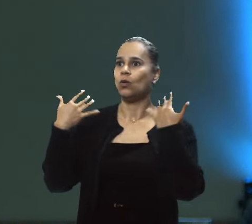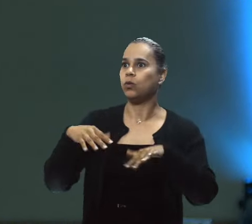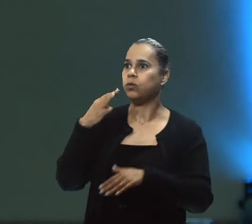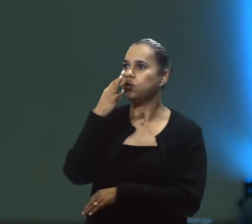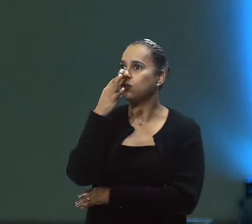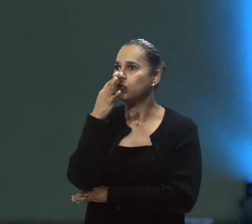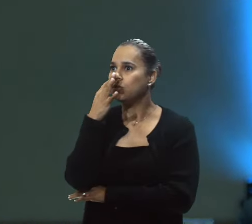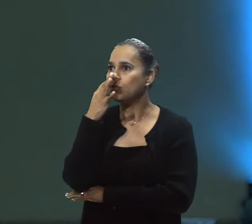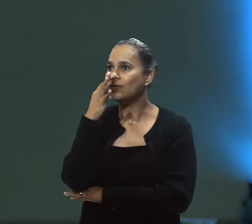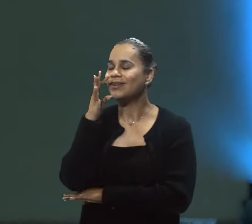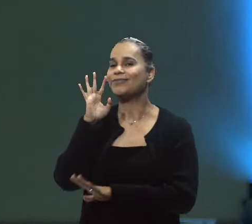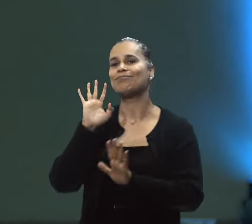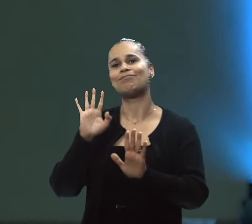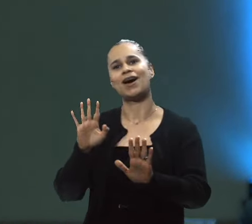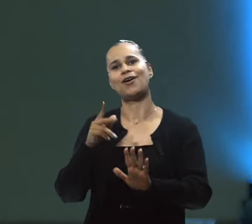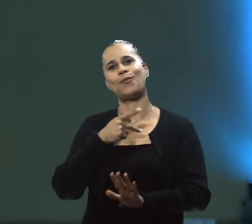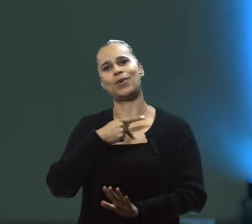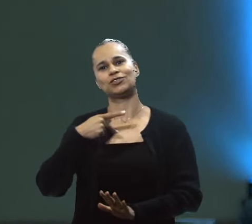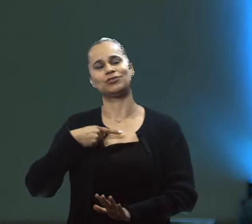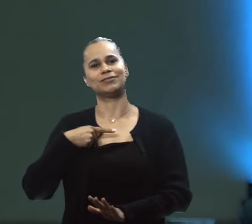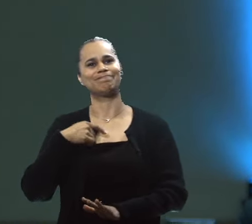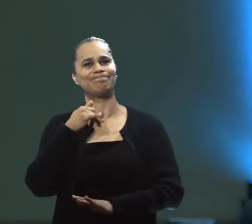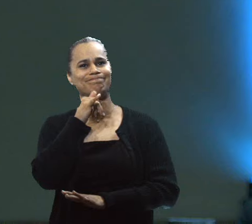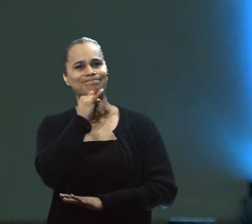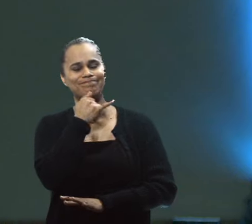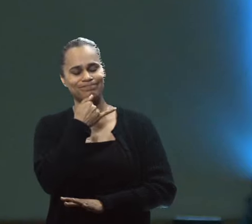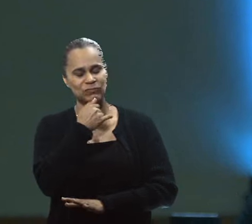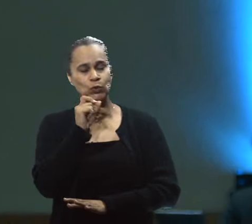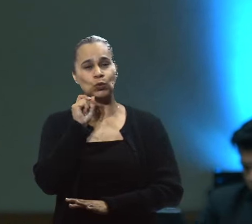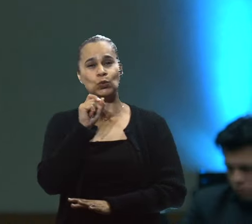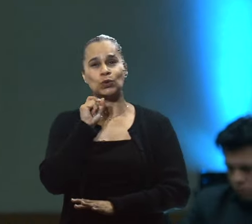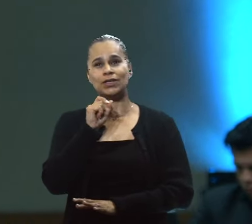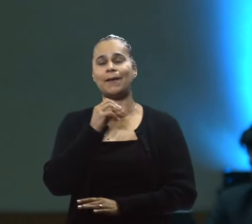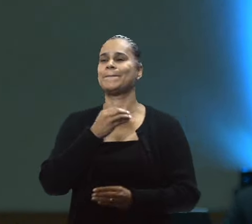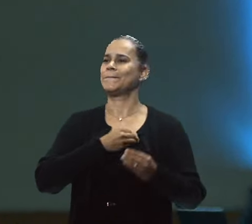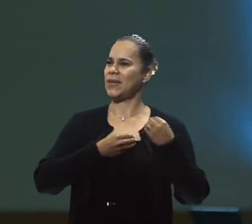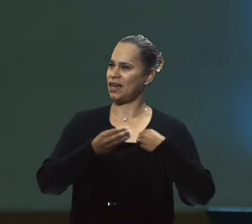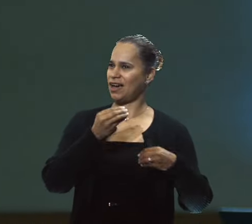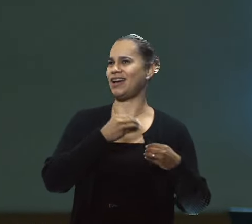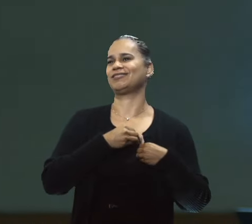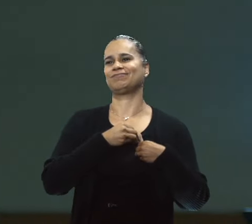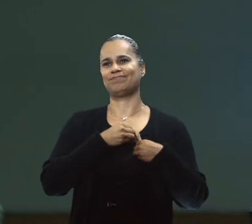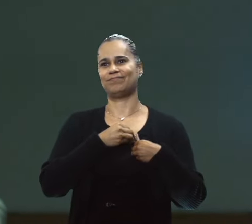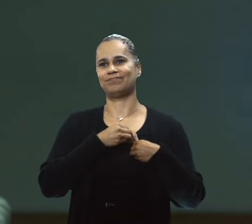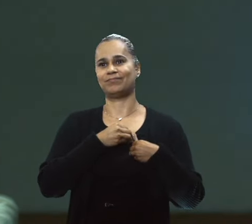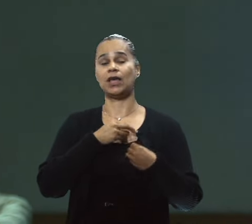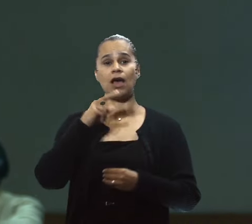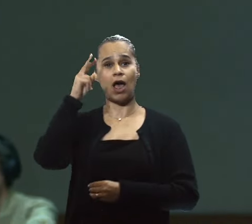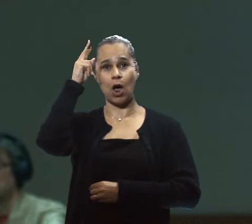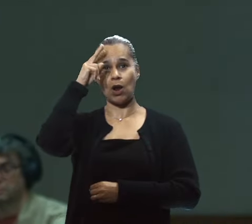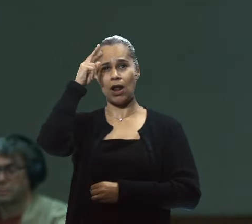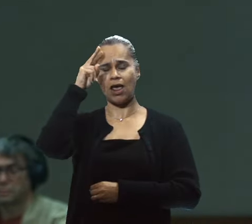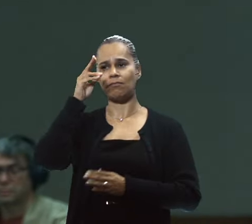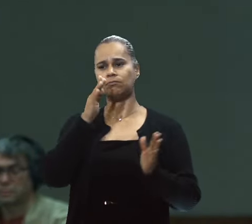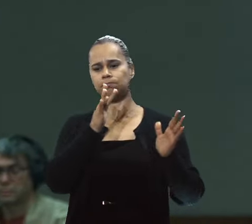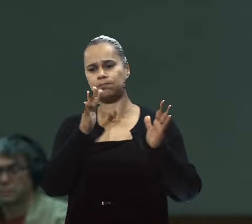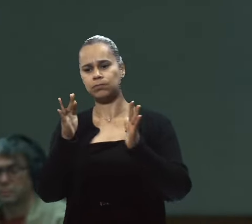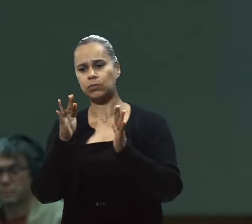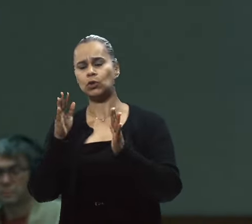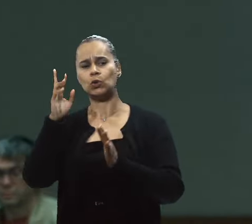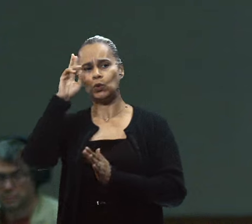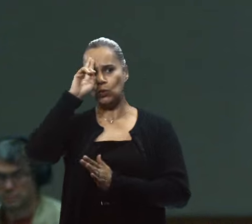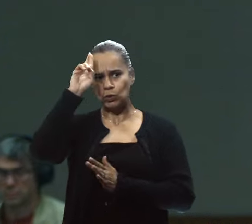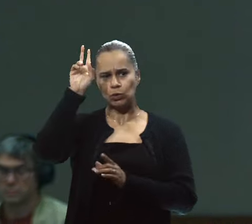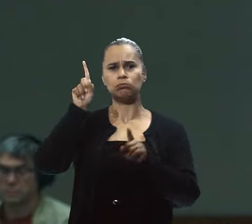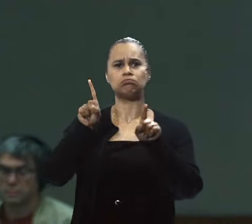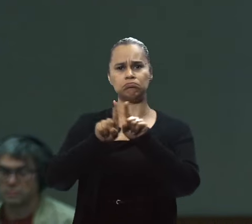Mas ele deu brechas na sua vida. E eu lembro de um dia ir com ele de novo. Durante um tempo, mesmo em pecado, o Senhor ainda foi